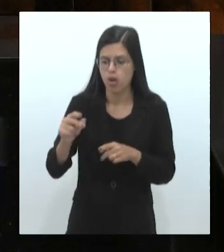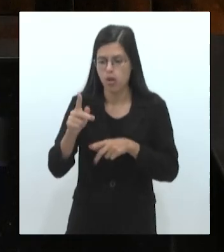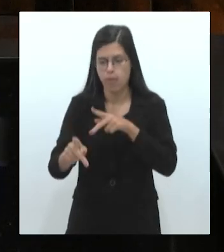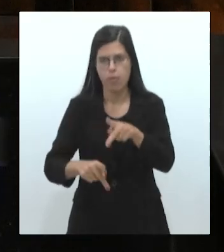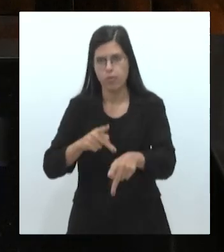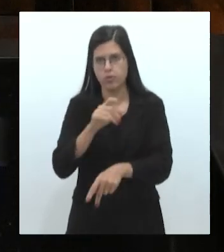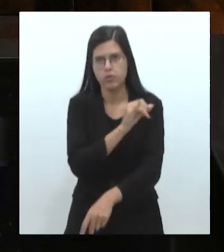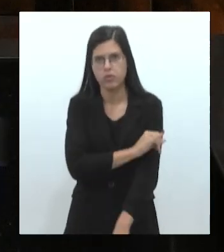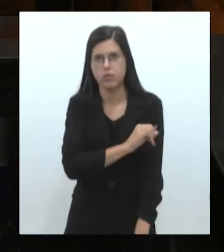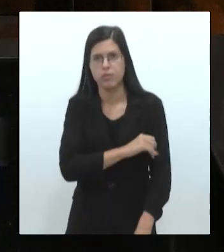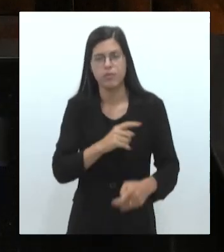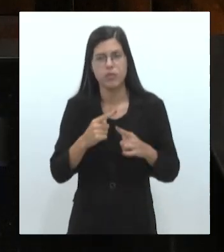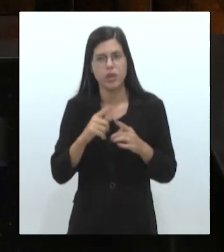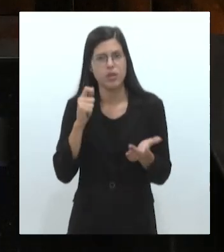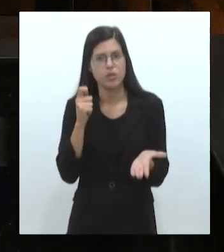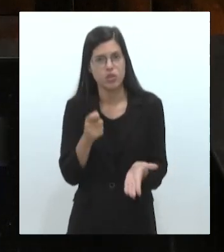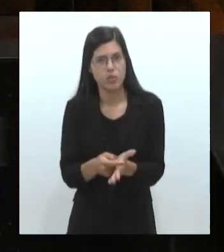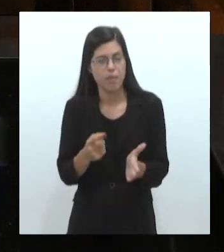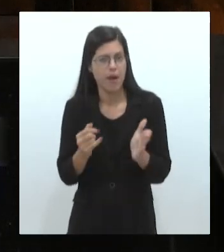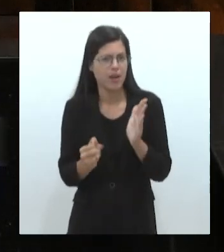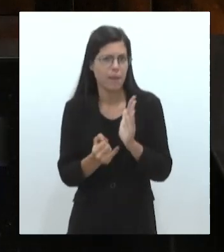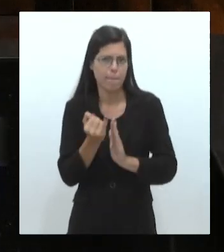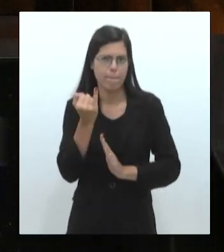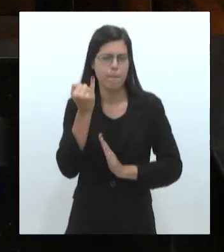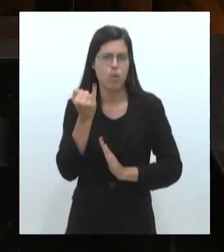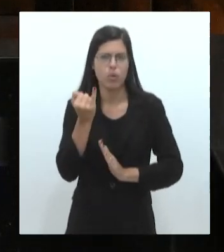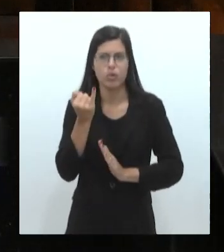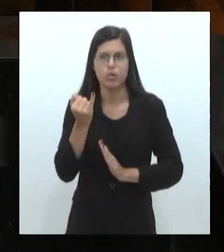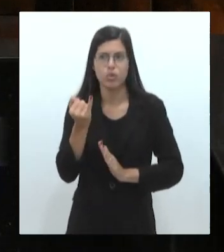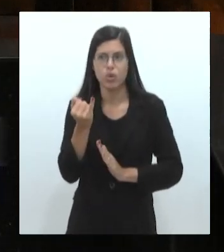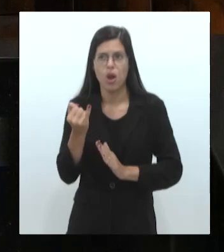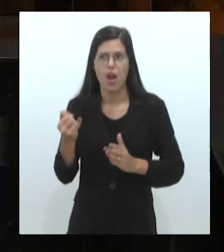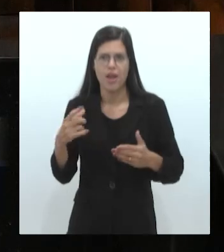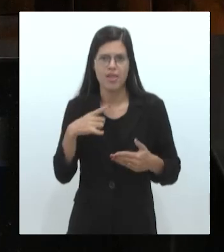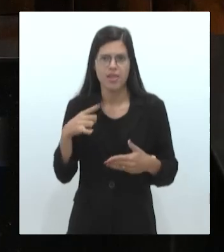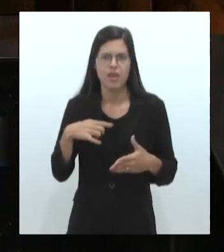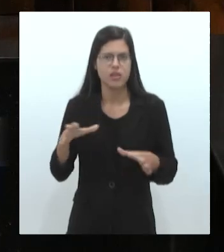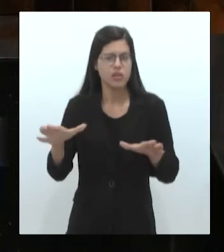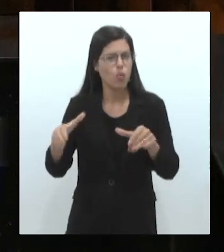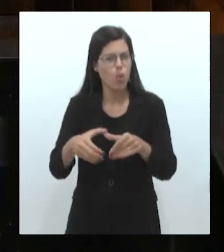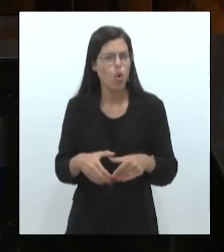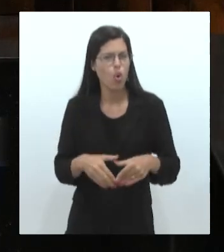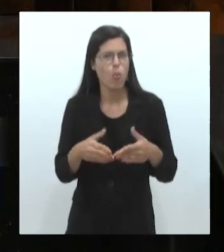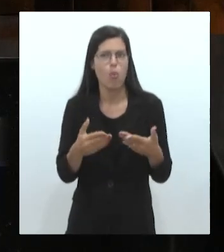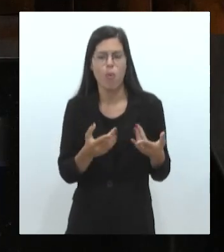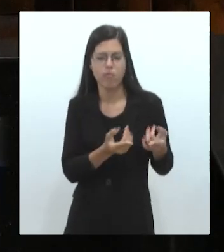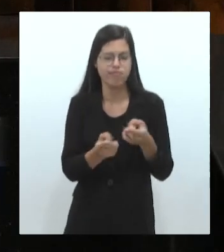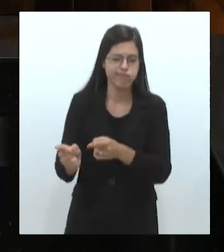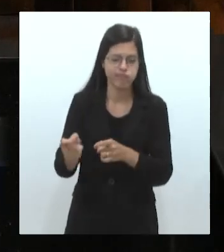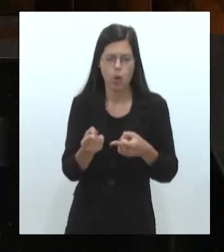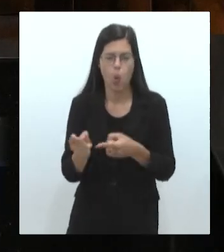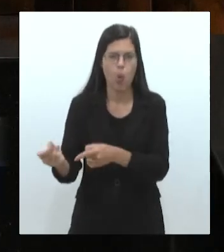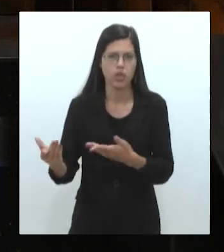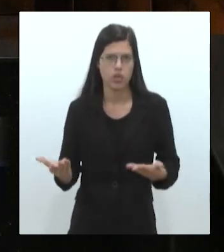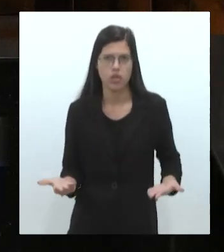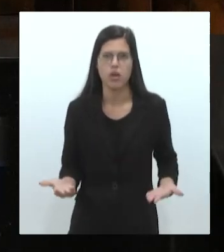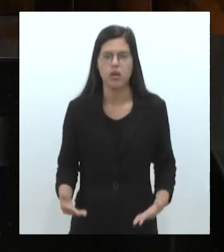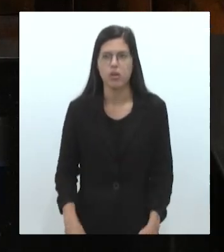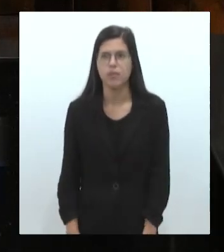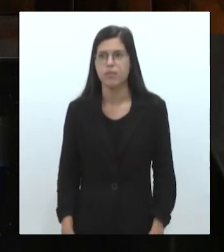impostos, presidente, somos atormentados dia e noite, e ainda vem essa máfia para atormentar, como disse bem o deputado Dionísio